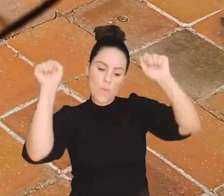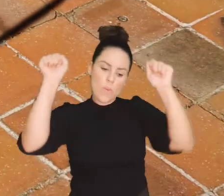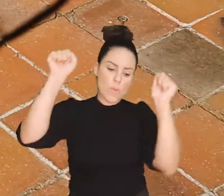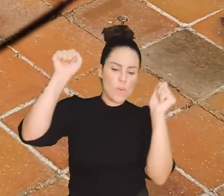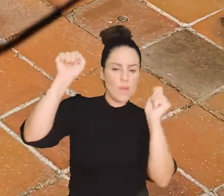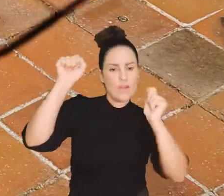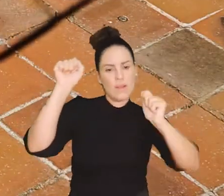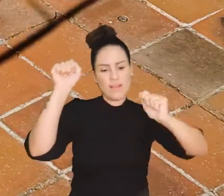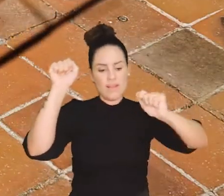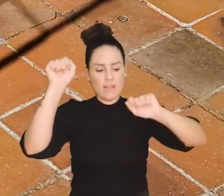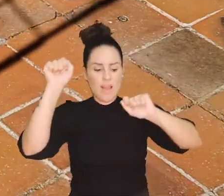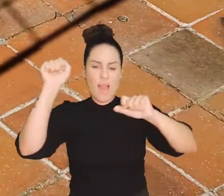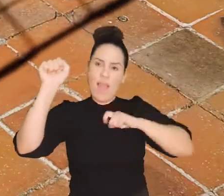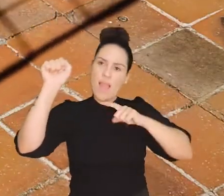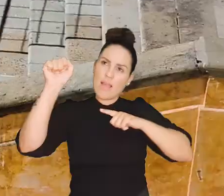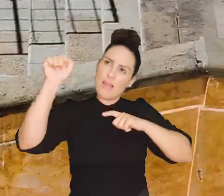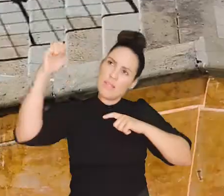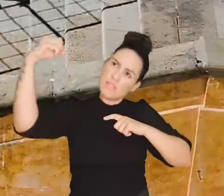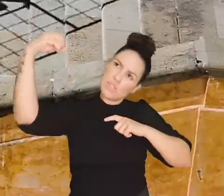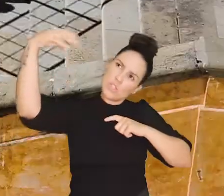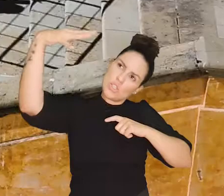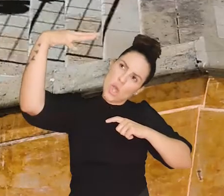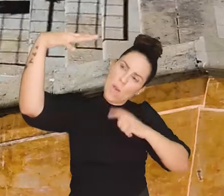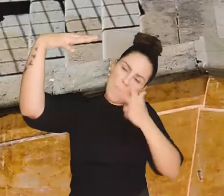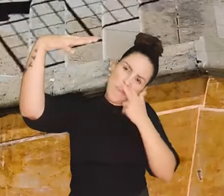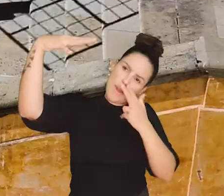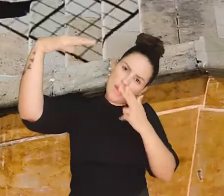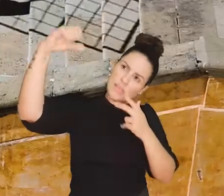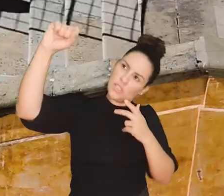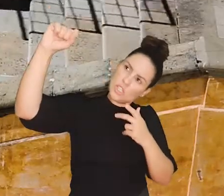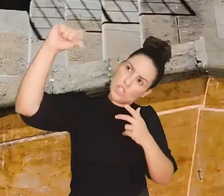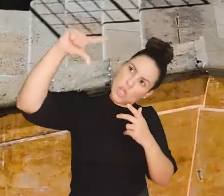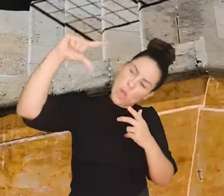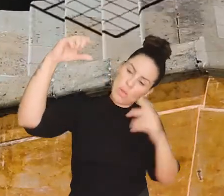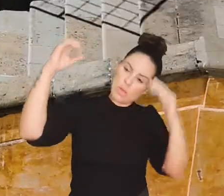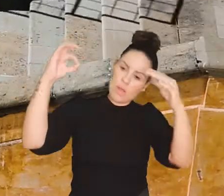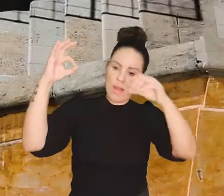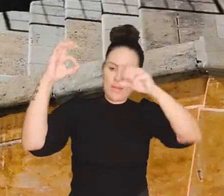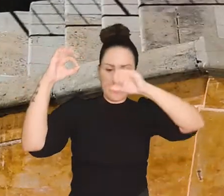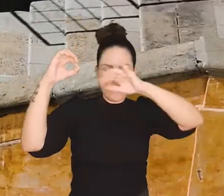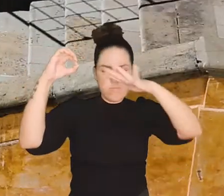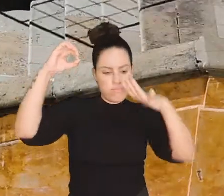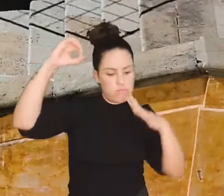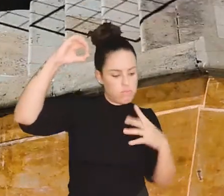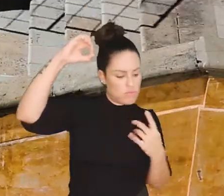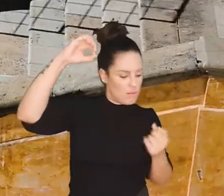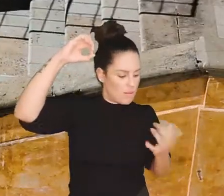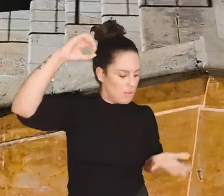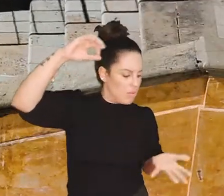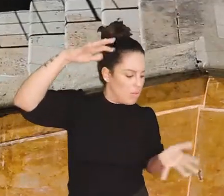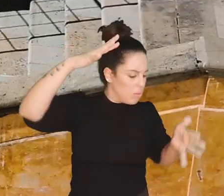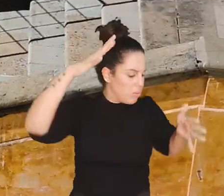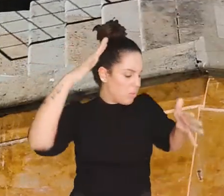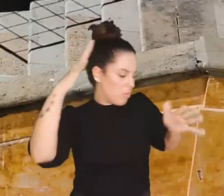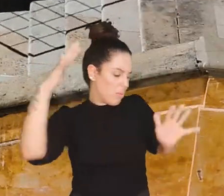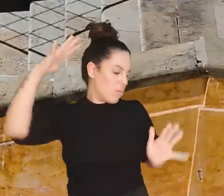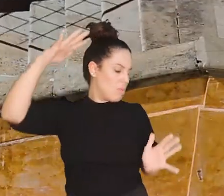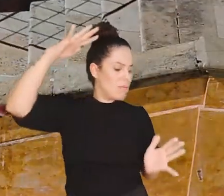consegue silhuetas do próprio corpo e dessa placa que distorcem toda essa ordenação